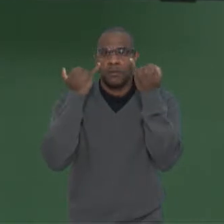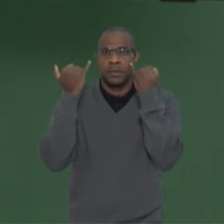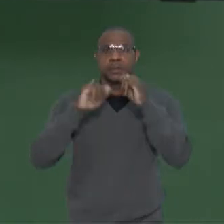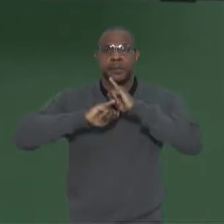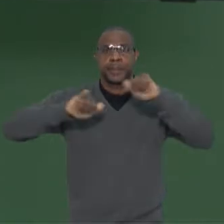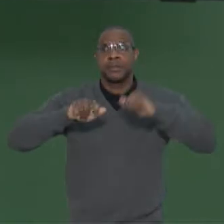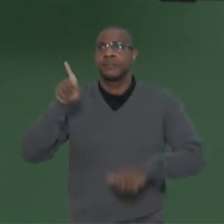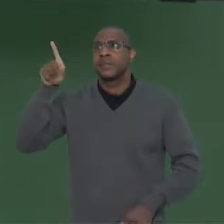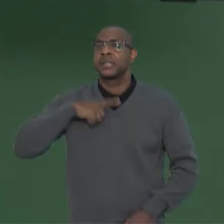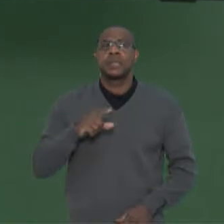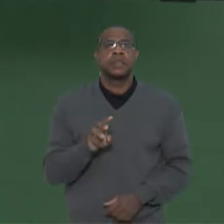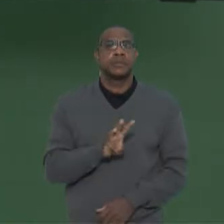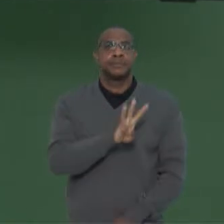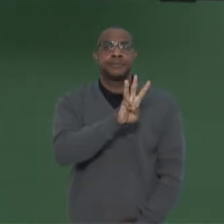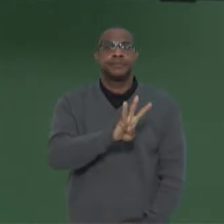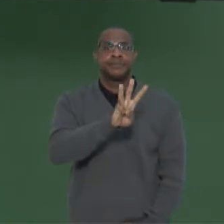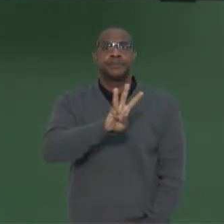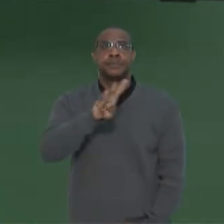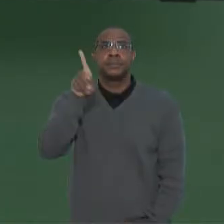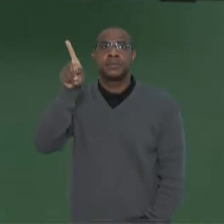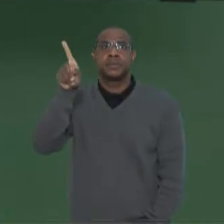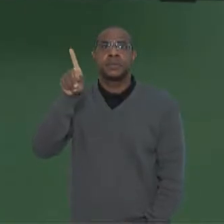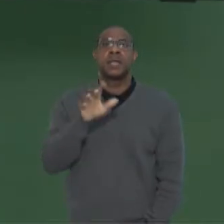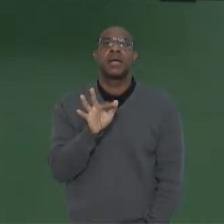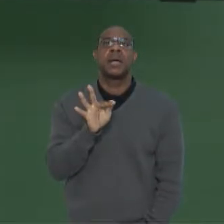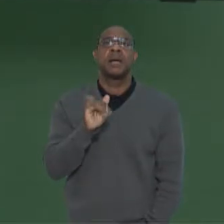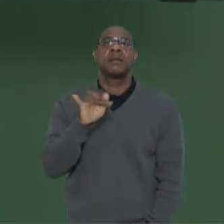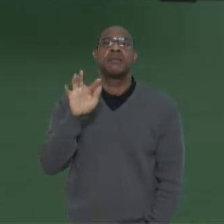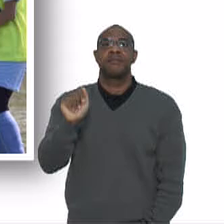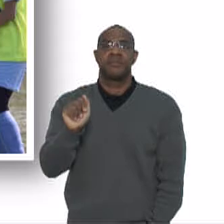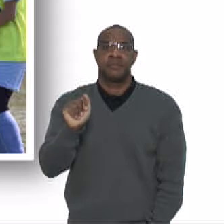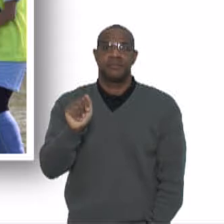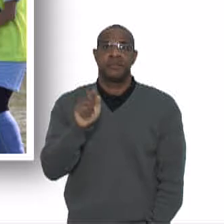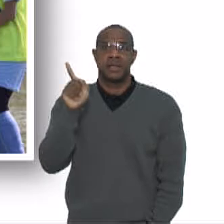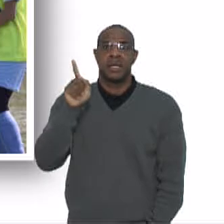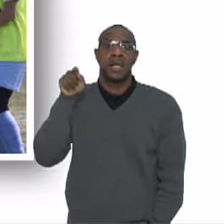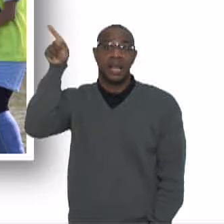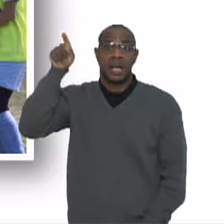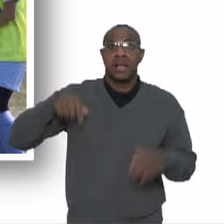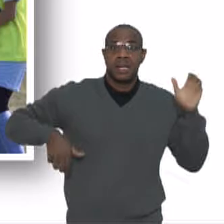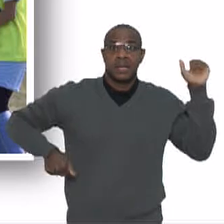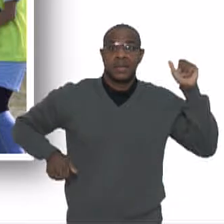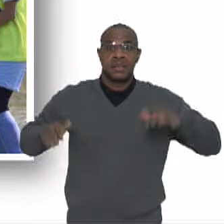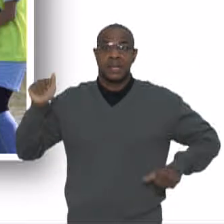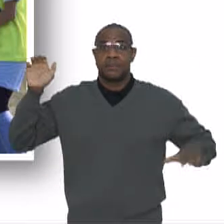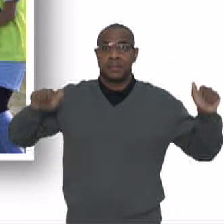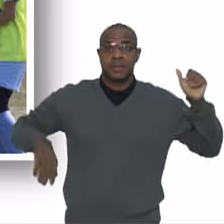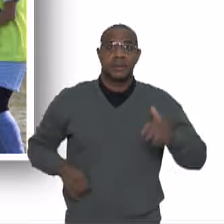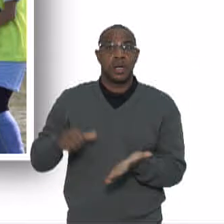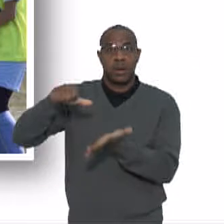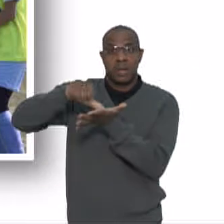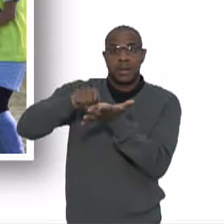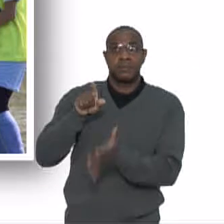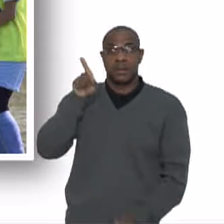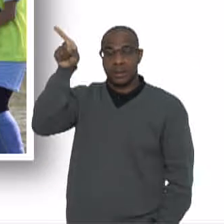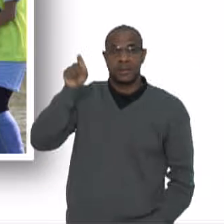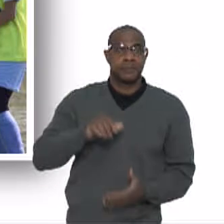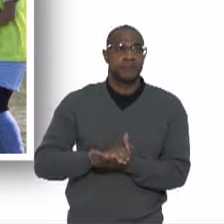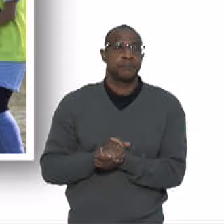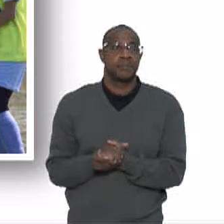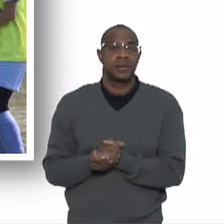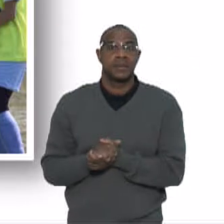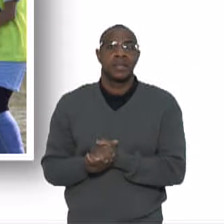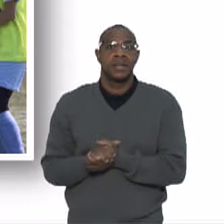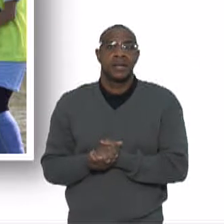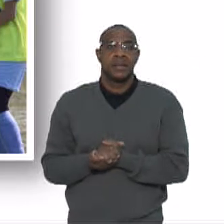do site, né, da FIFA na Espanha, ok? Este titular: La FIFA